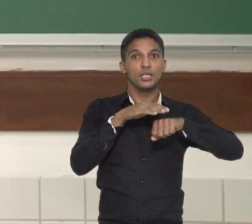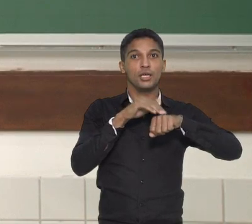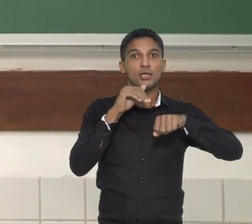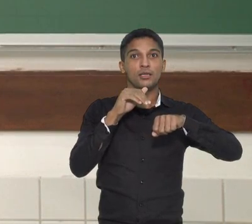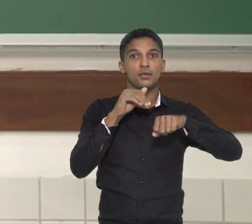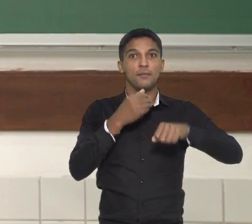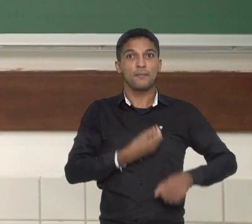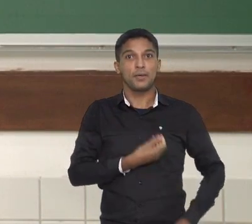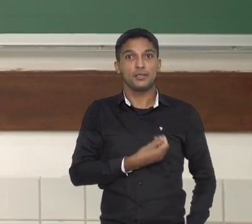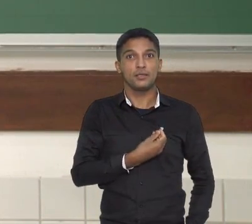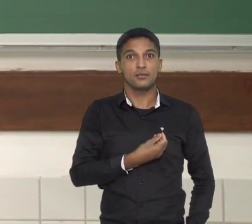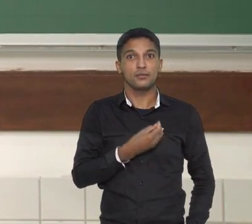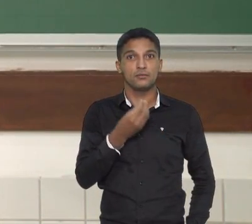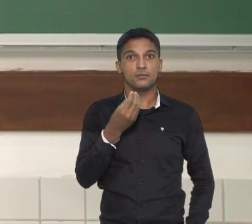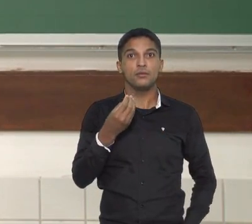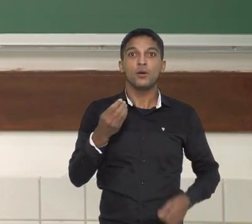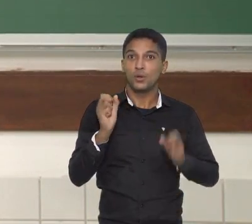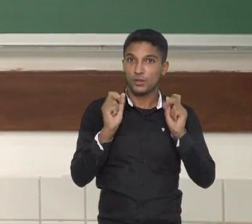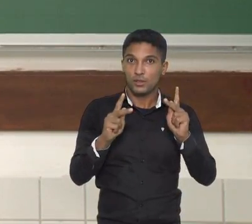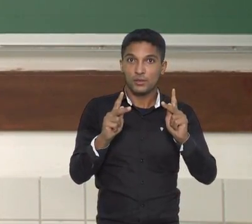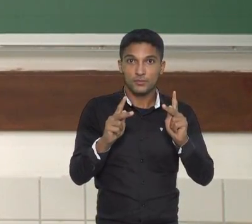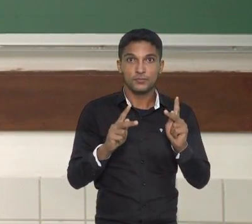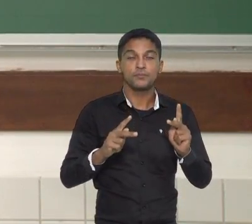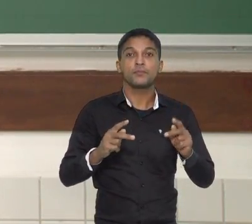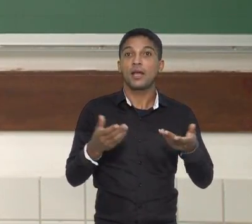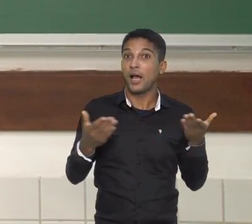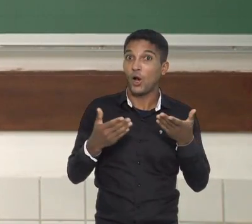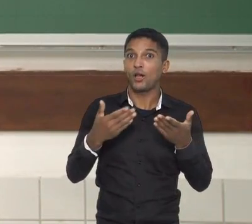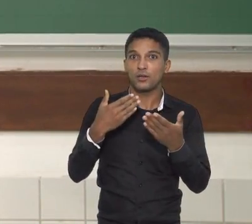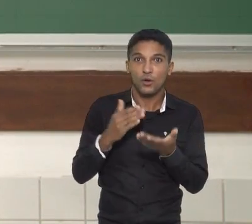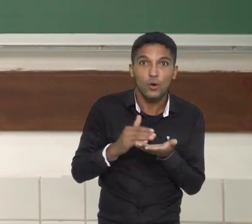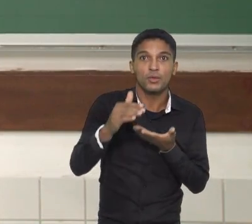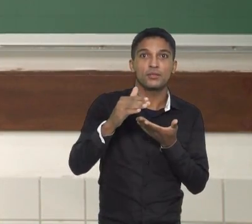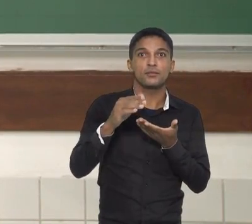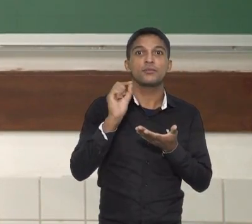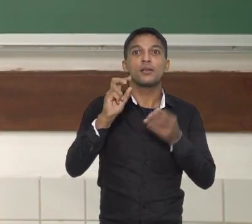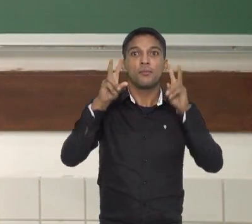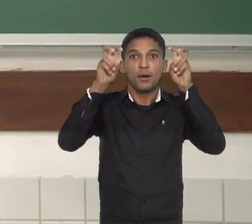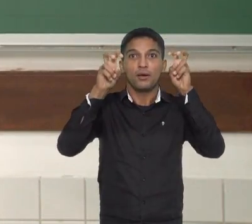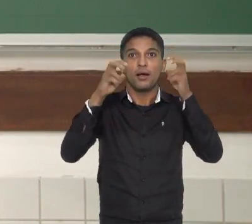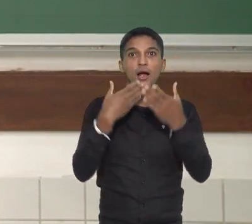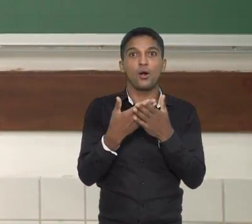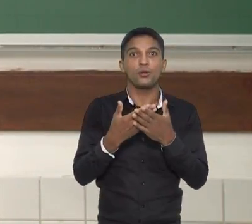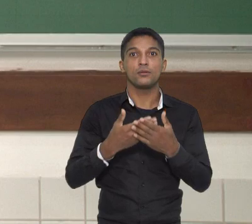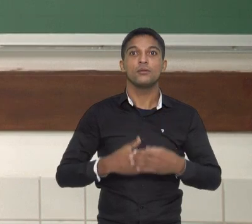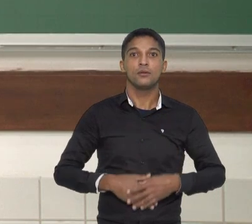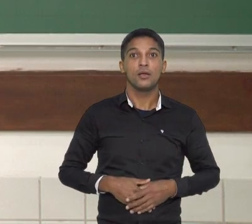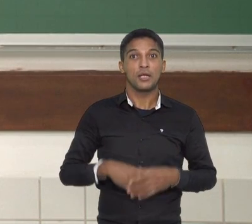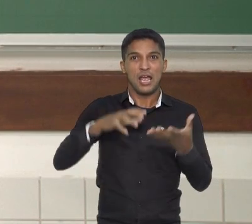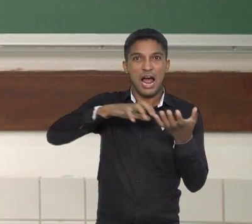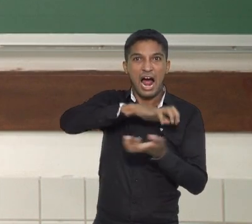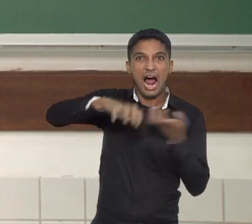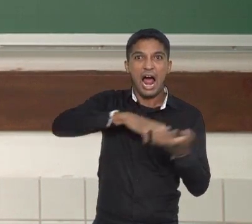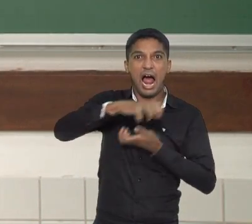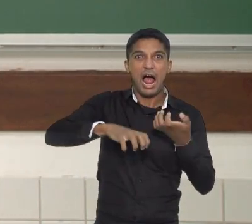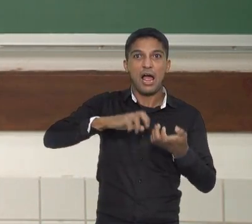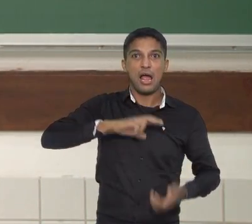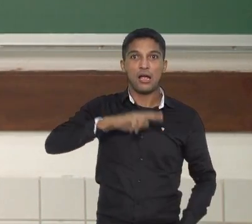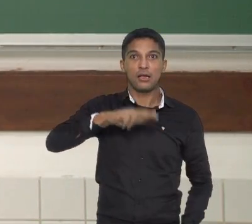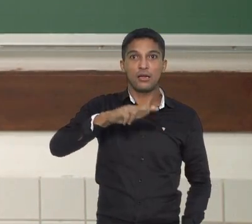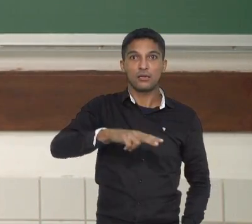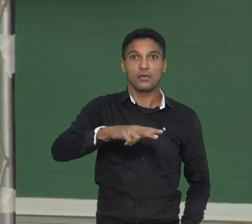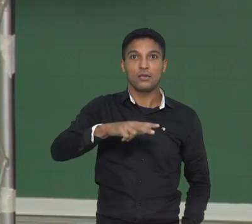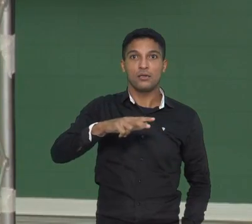sua presença, ok? Dito isso, vamos para a aula de hoje, que falaremos sobre rebeliões na América